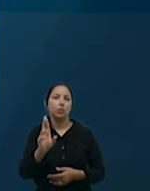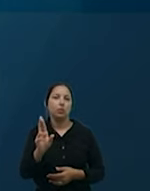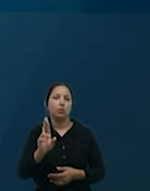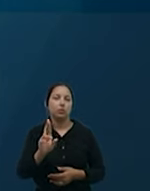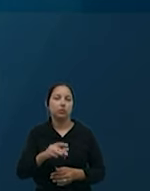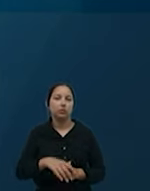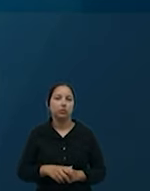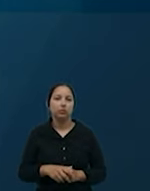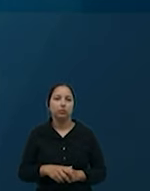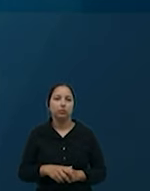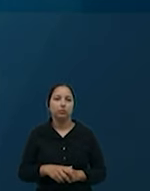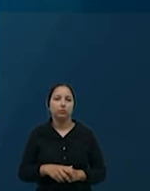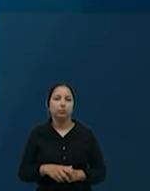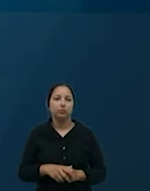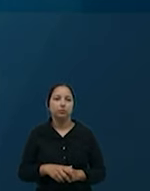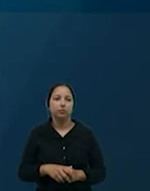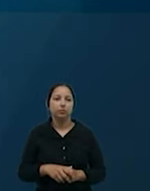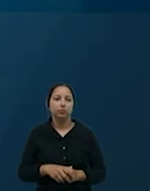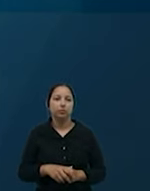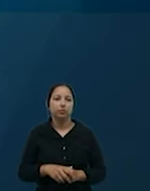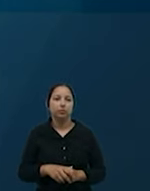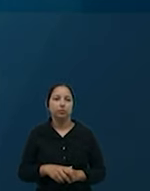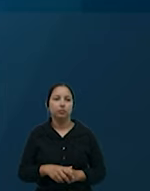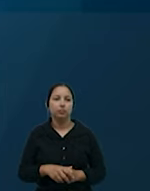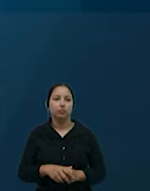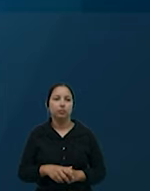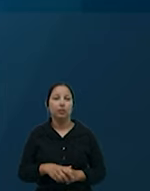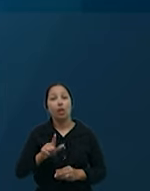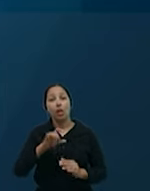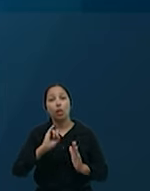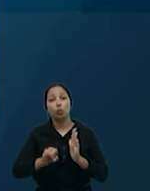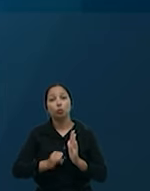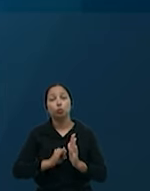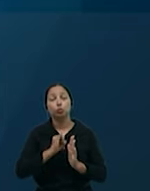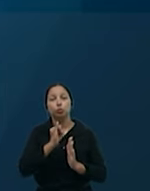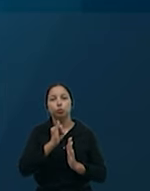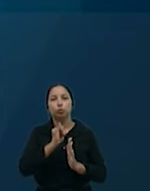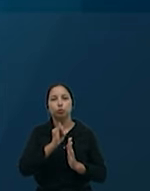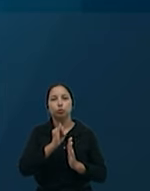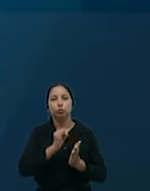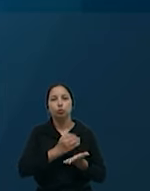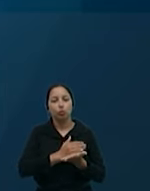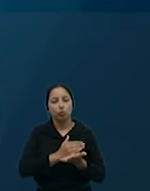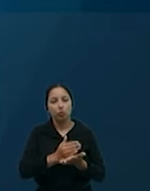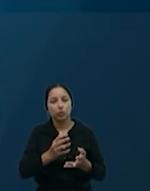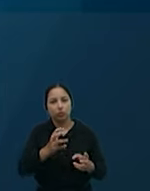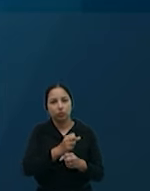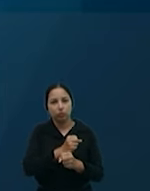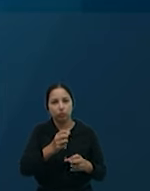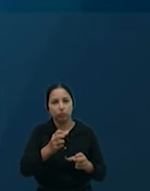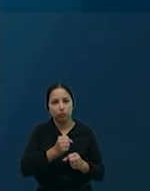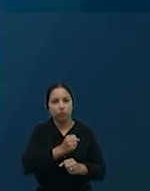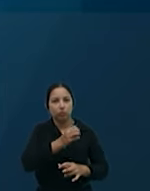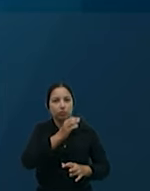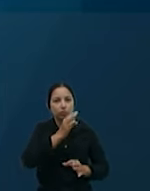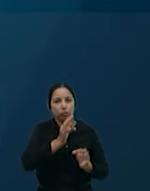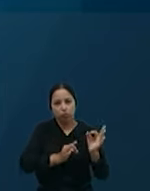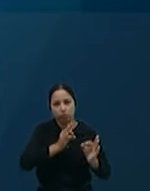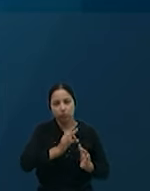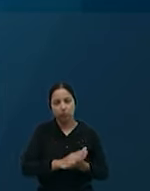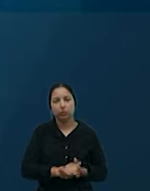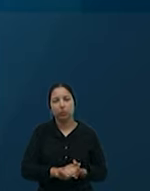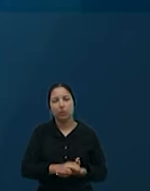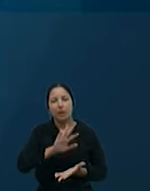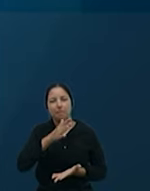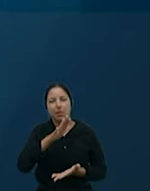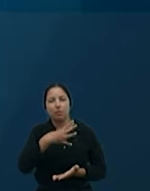considerando, para que sejam os juros a contar do arbitramento. Aí esse valor deu R$ 46 mil, em torno